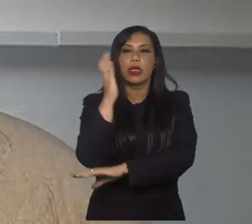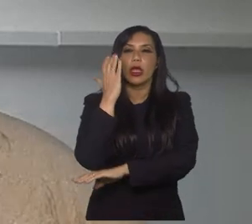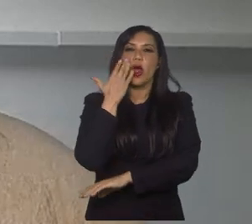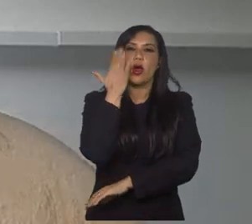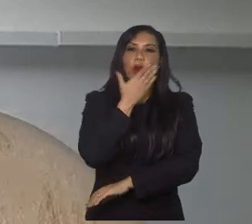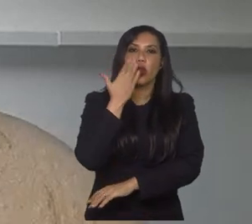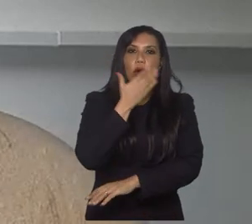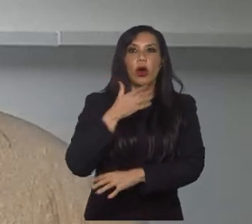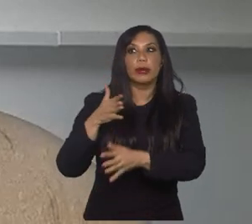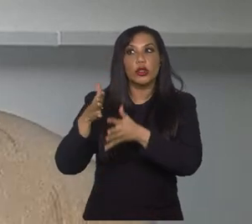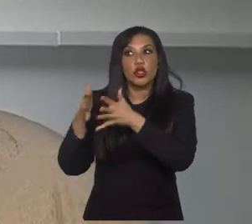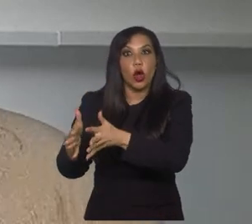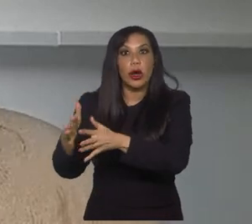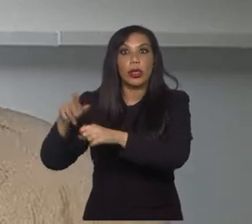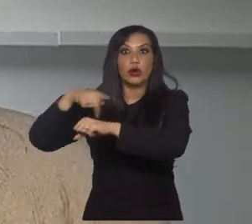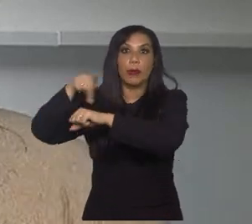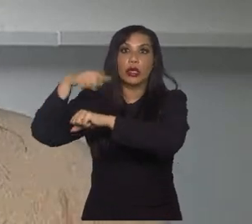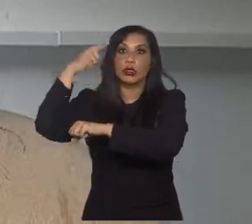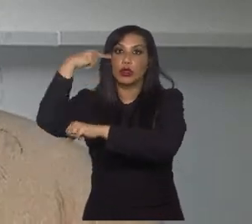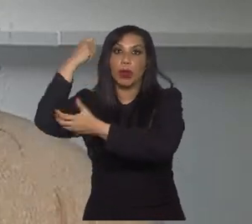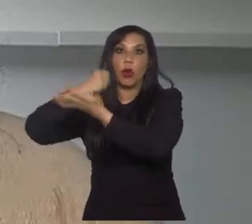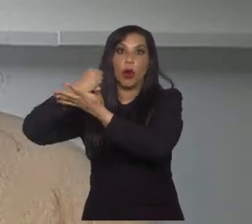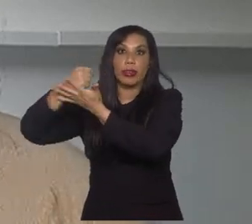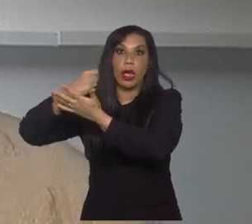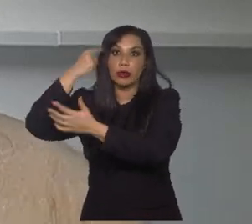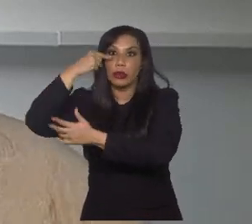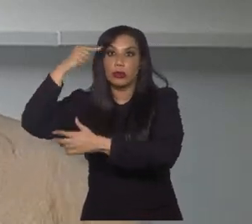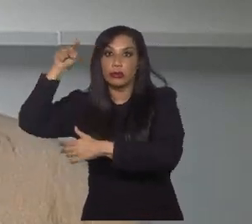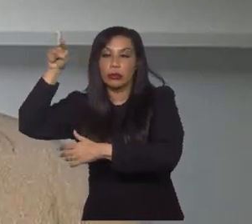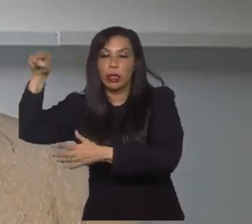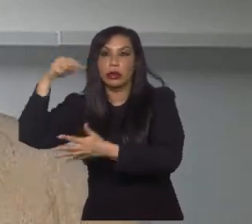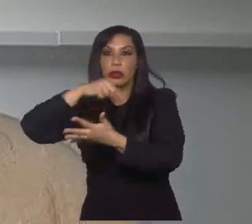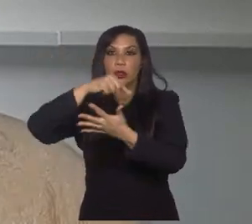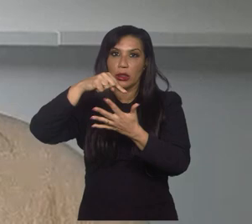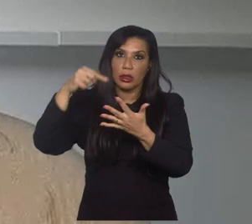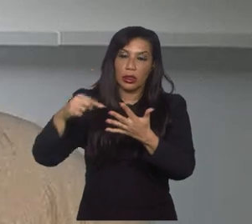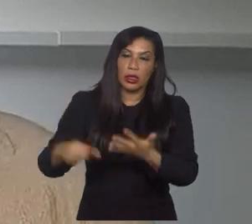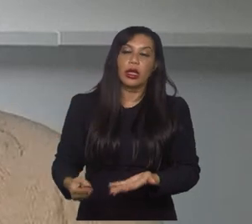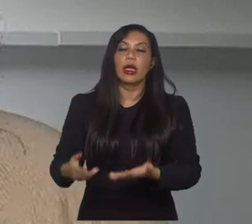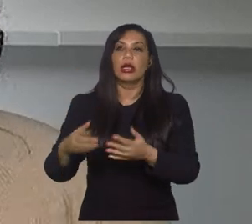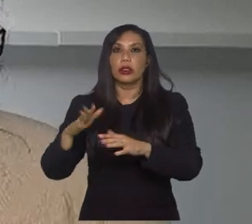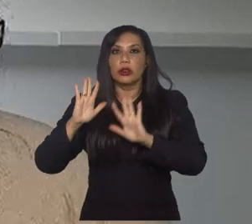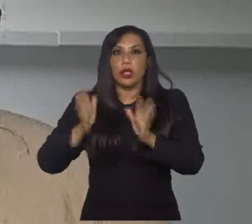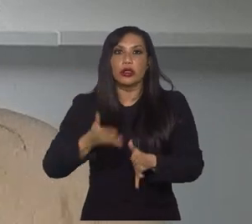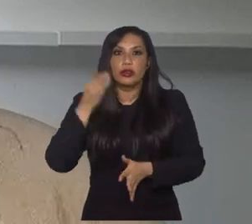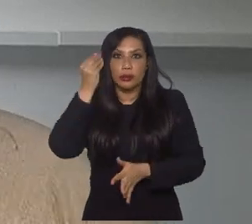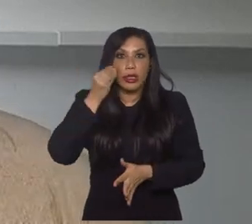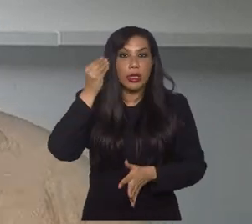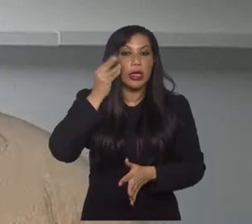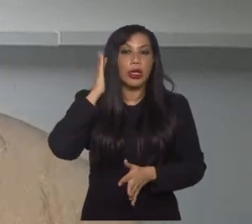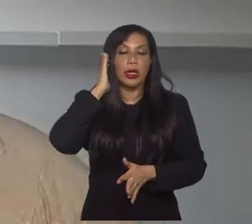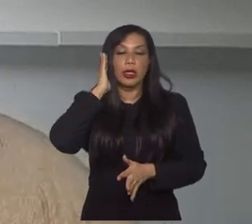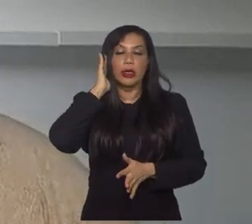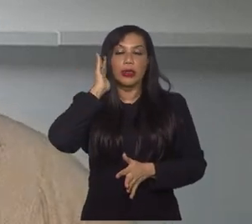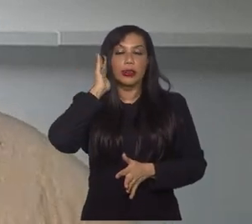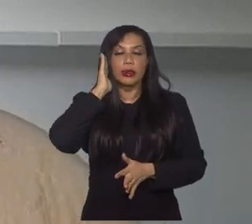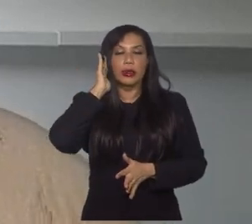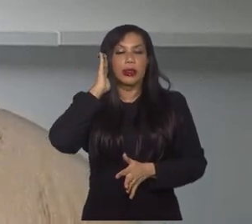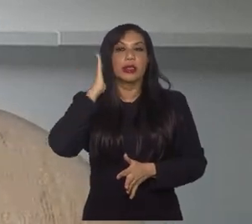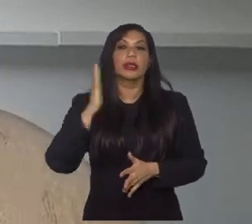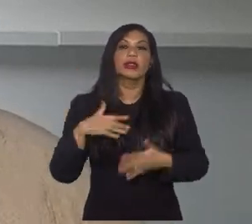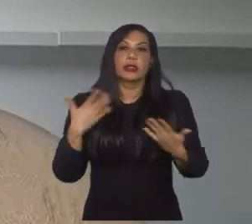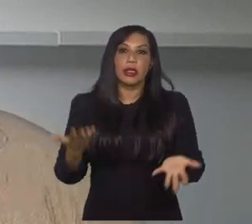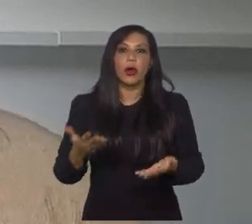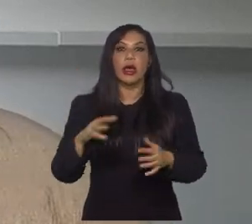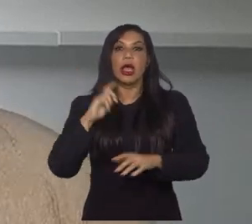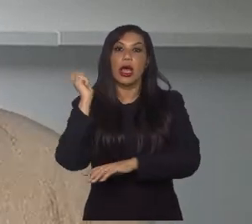na Espanha, boa parte delas, inclusive, Vanegas, Leice Santos no Atlético de Madrid, a própria Linda, Mayra Ramírez no Levante.